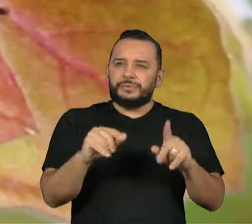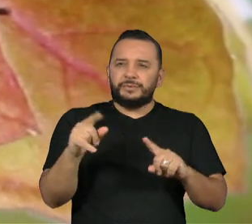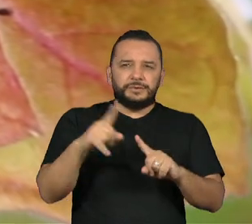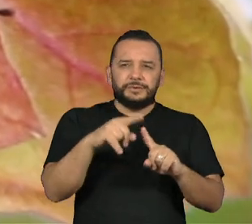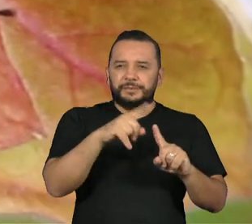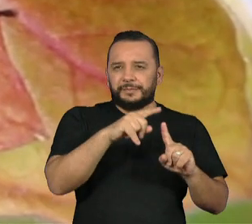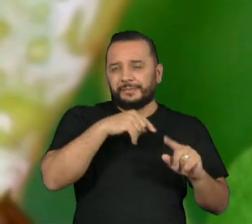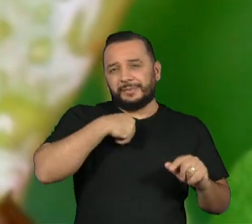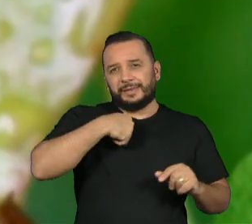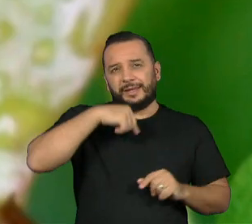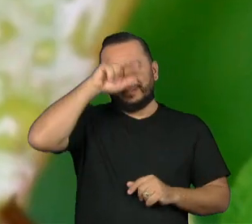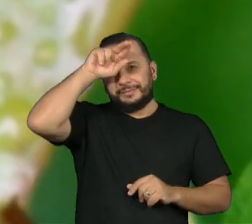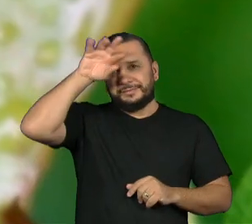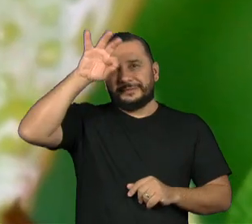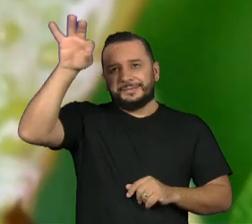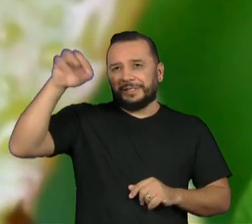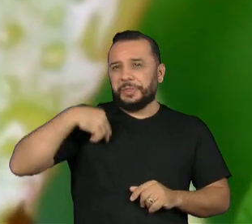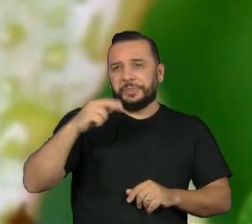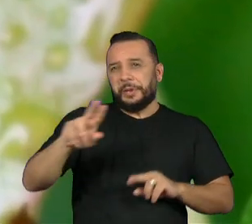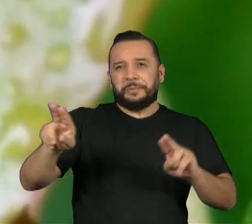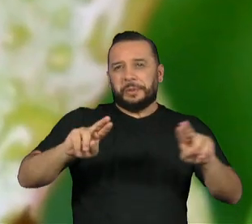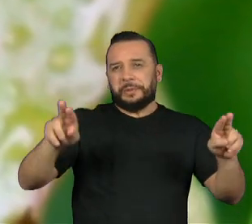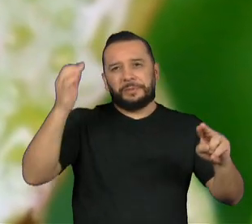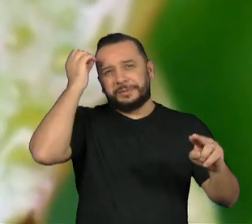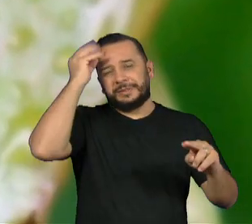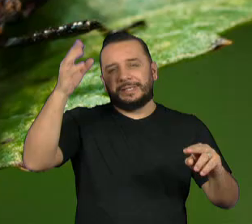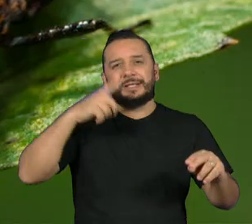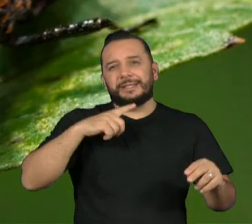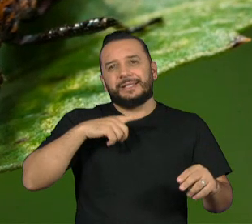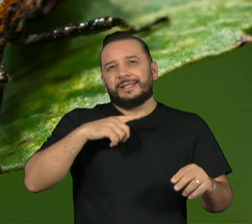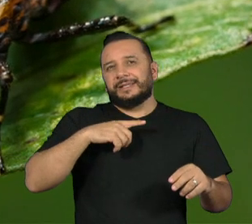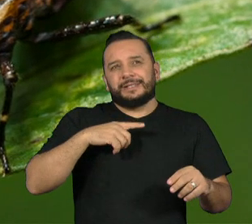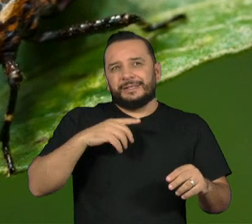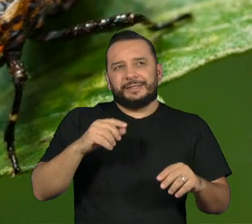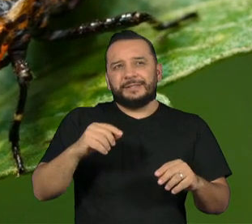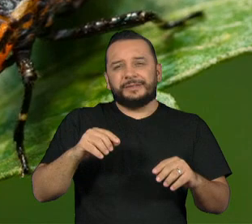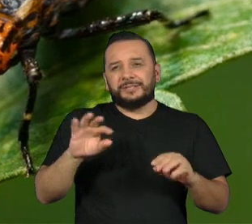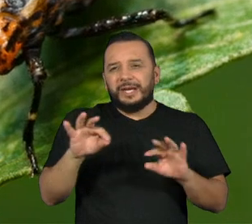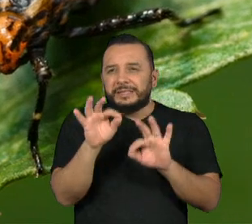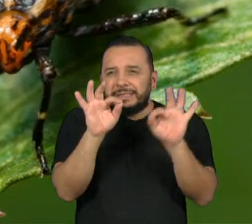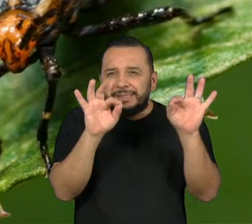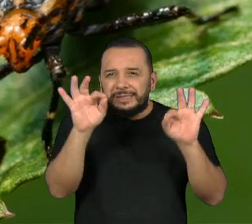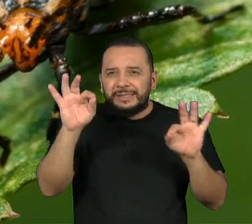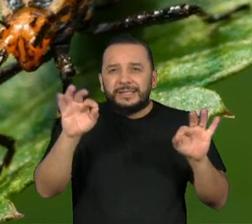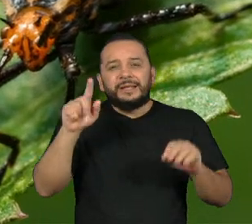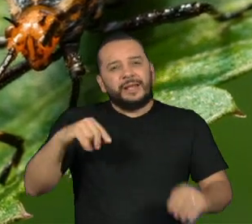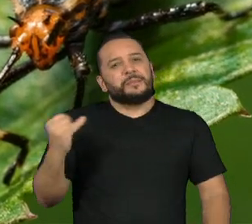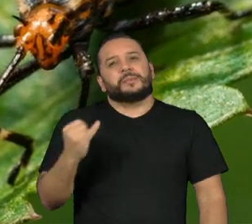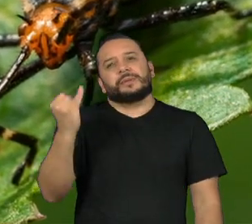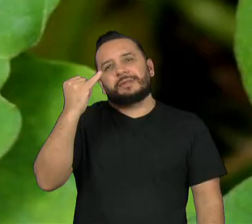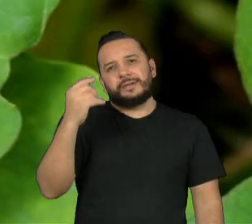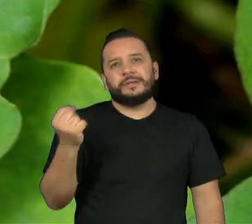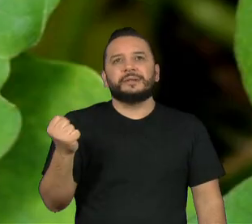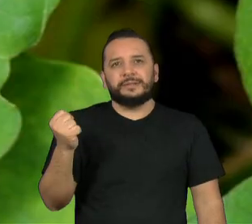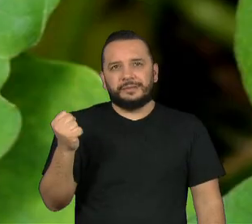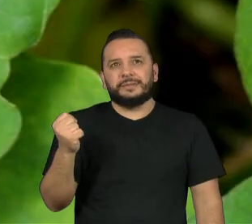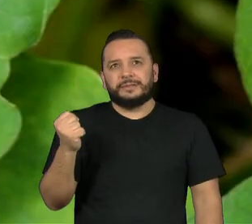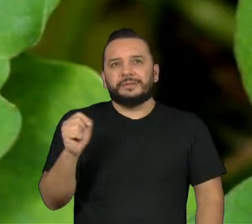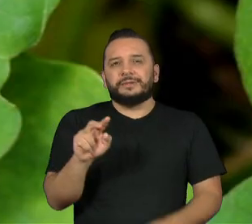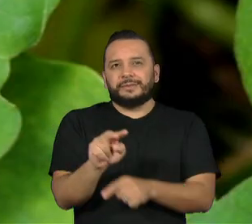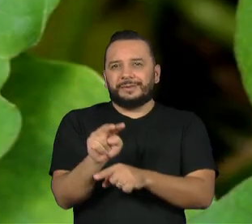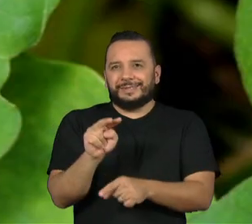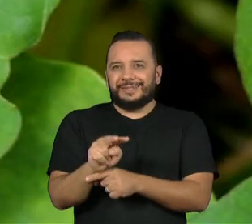de bichinho que eu nem sei o nome, besourinho, joaninha, desde os insetos, que são muito importantes da gente